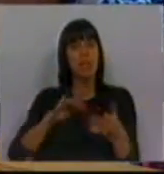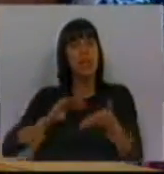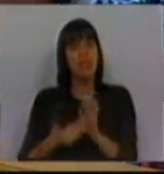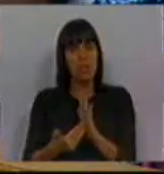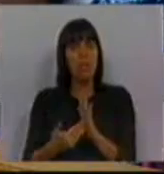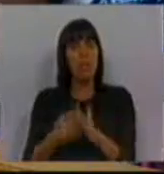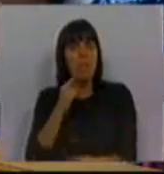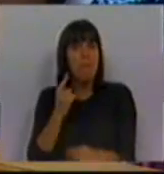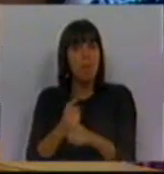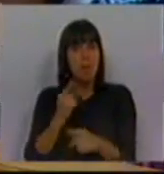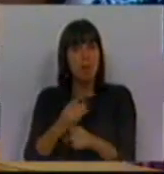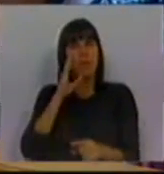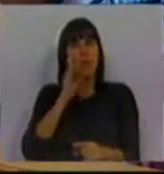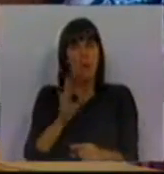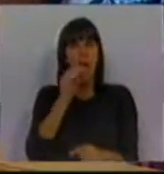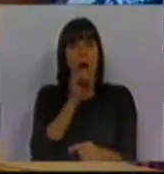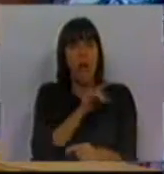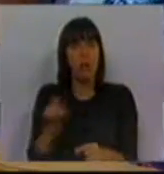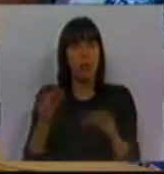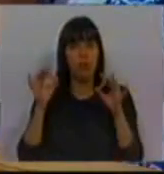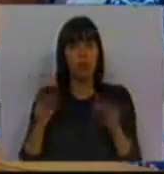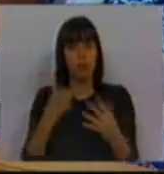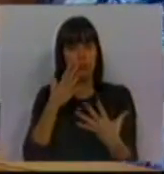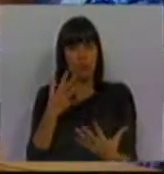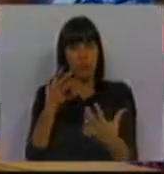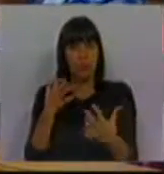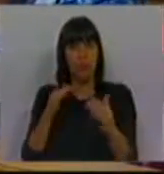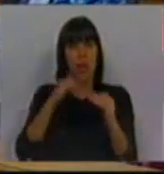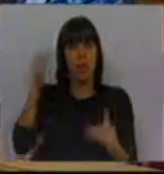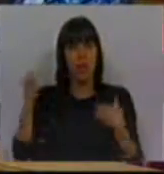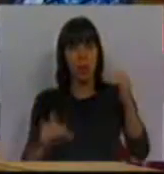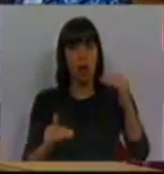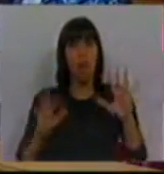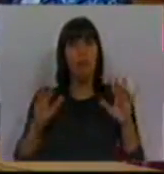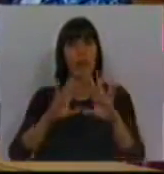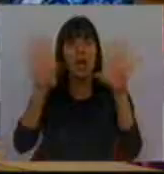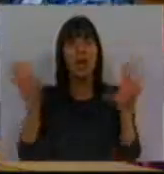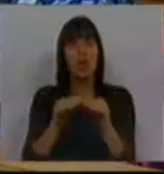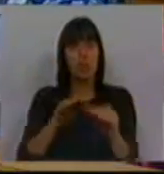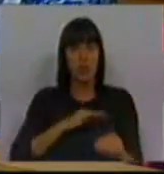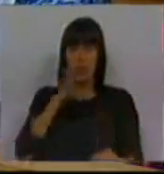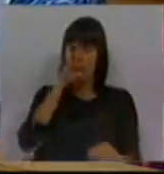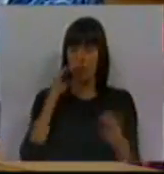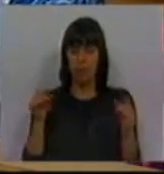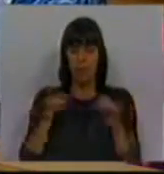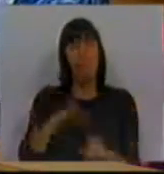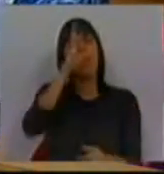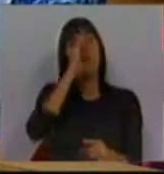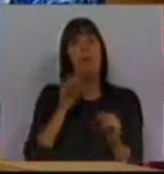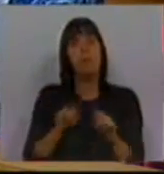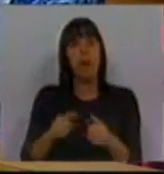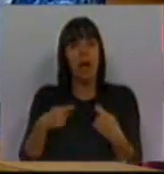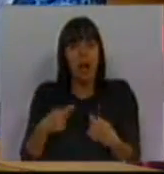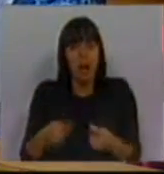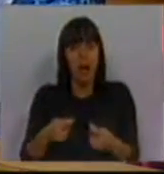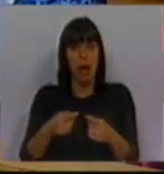exames, mesmo quando sabe que os alunos estão em evidentes desigualdades. Em suma, Sr. Ministro, este Ministério